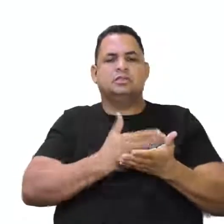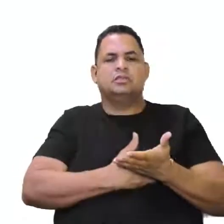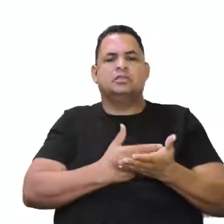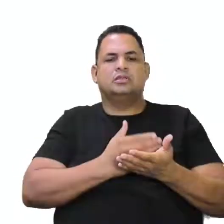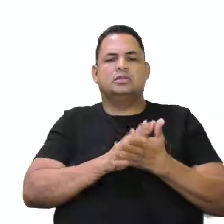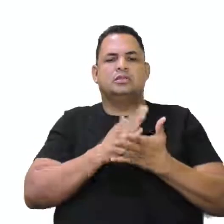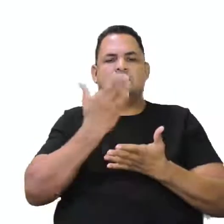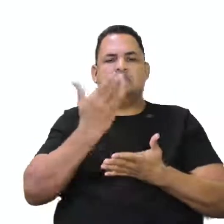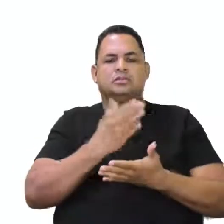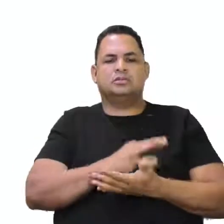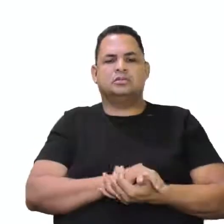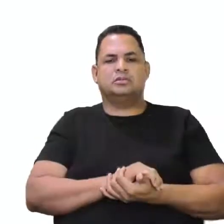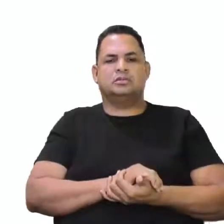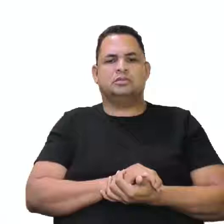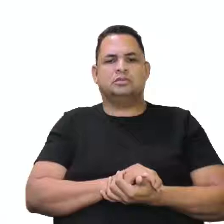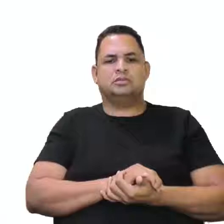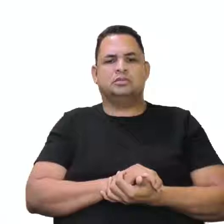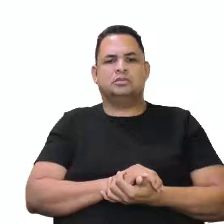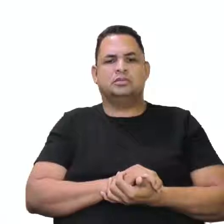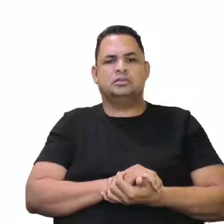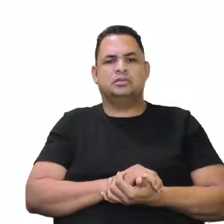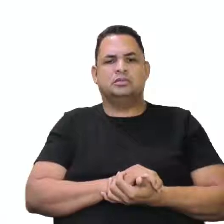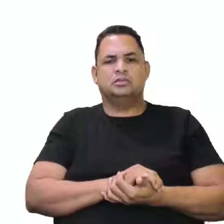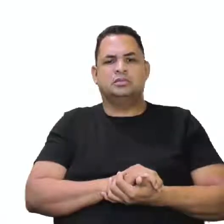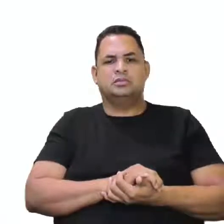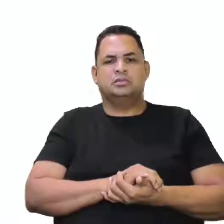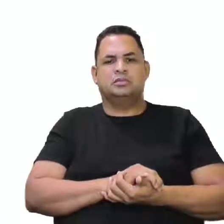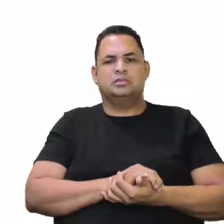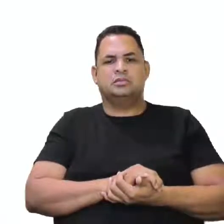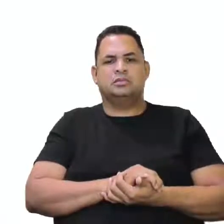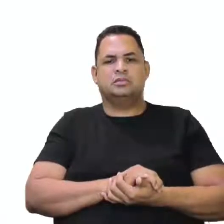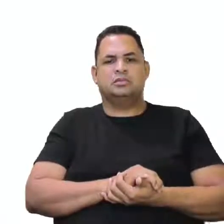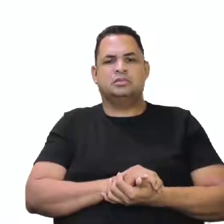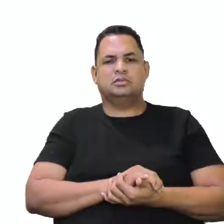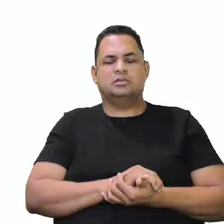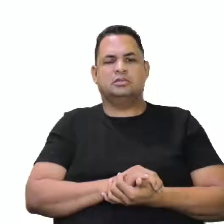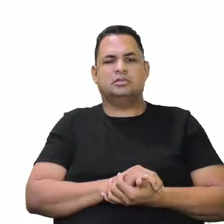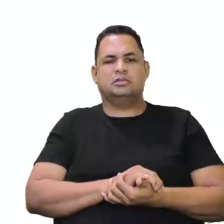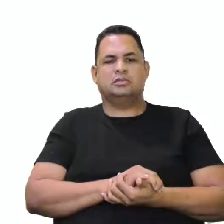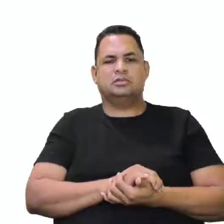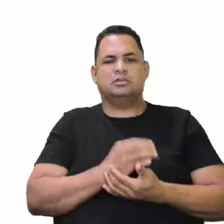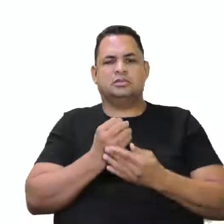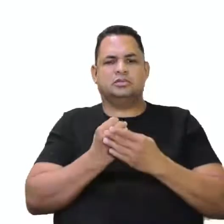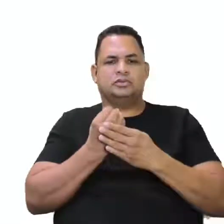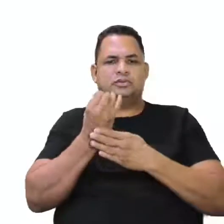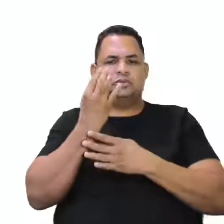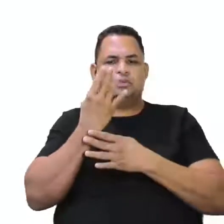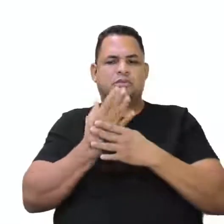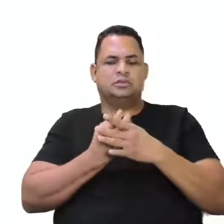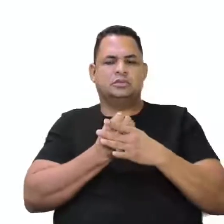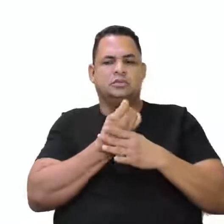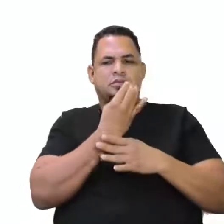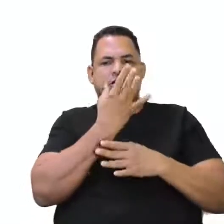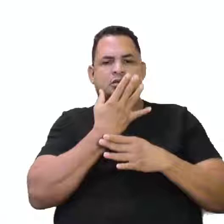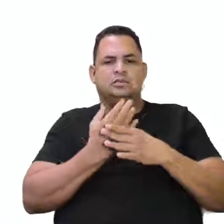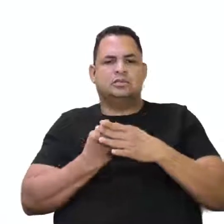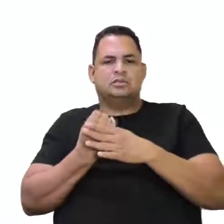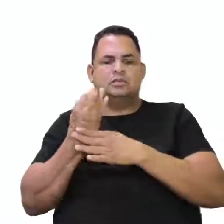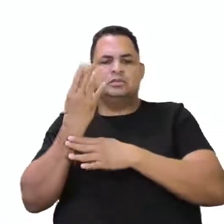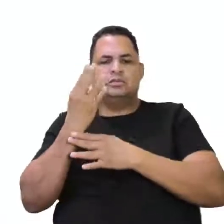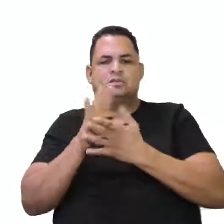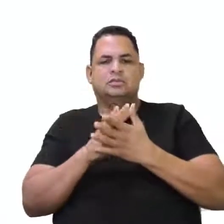Eles nessa região aqui, dorsal, elas vão liberar, tá? Essas substâncias.